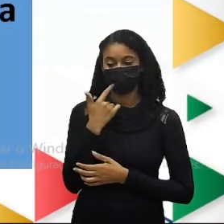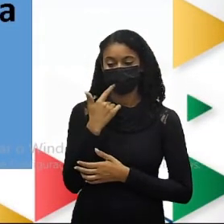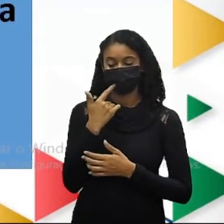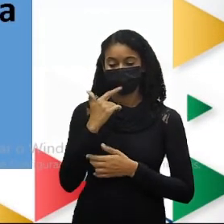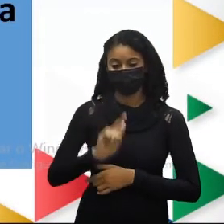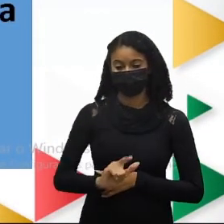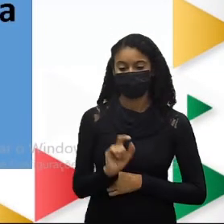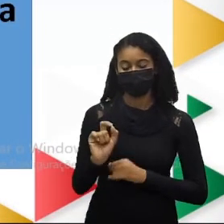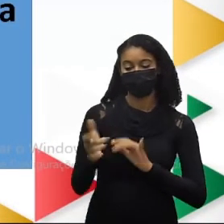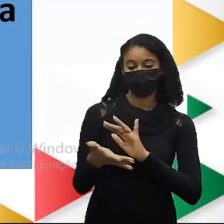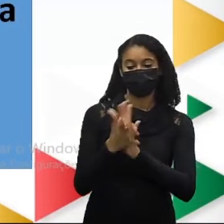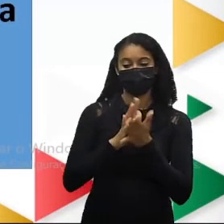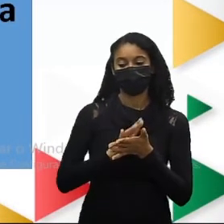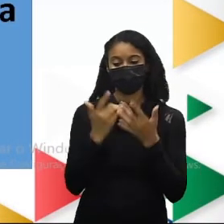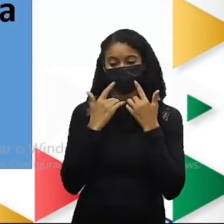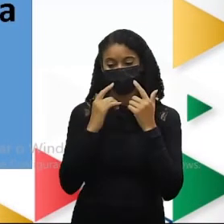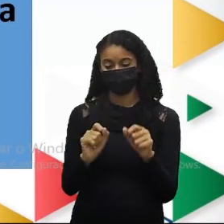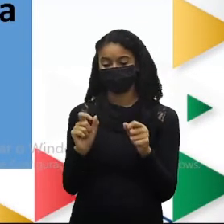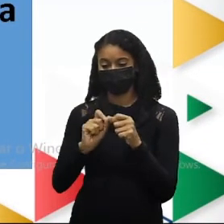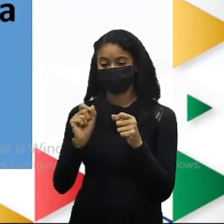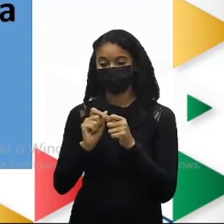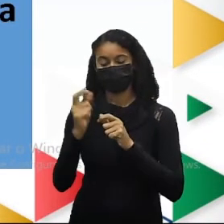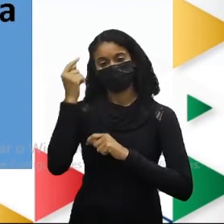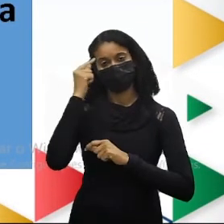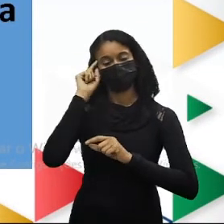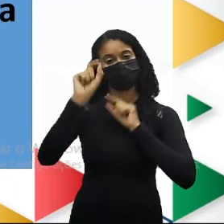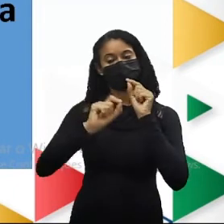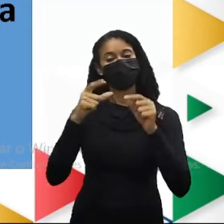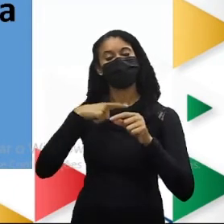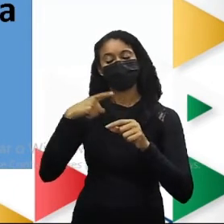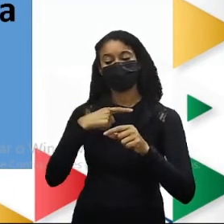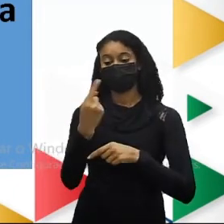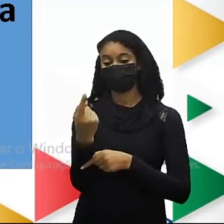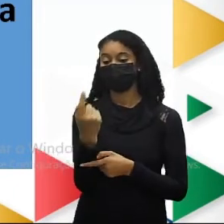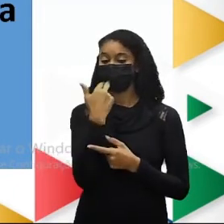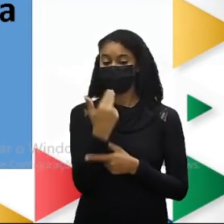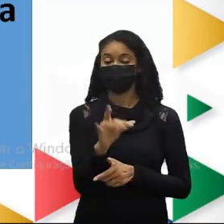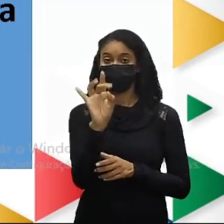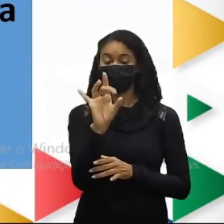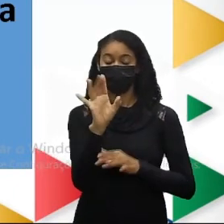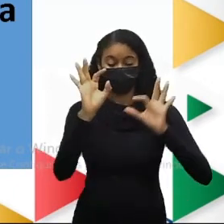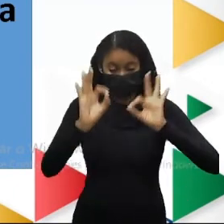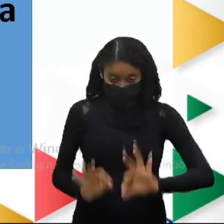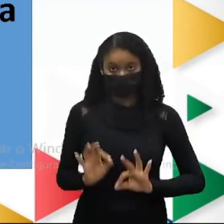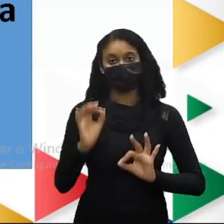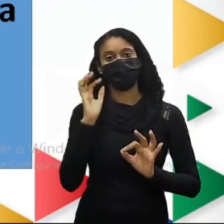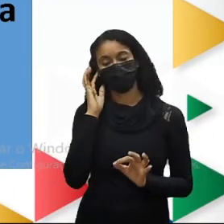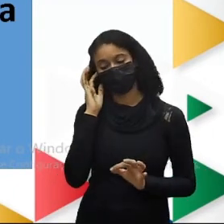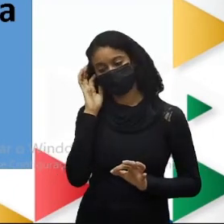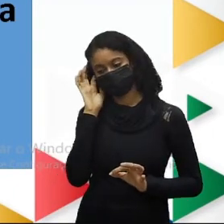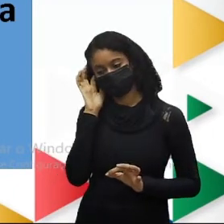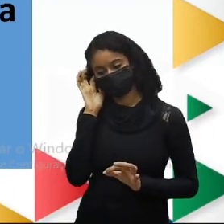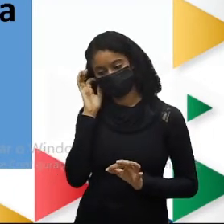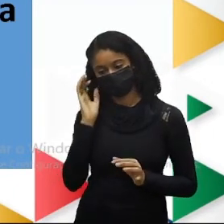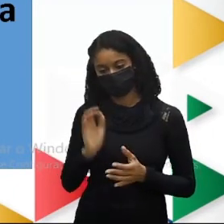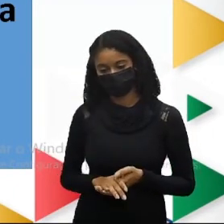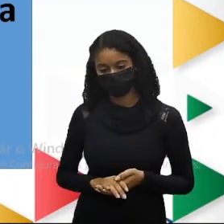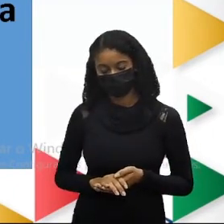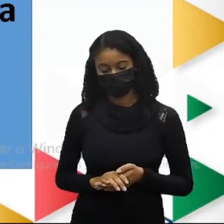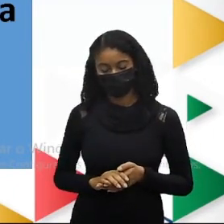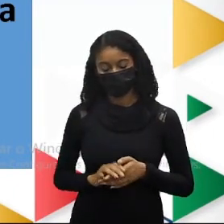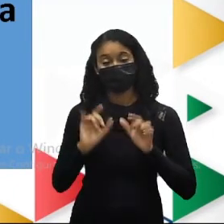linguístico gerado pela ideia de que existe uma única língua correta, baseada na